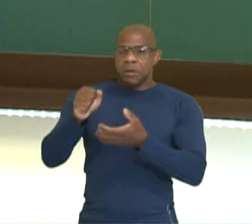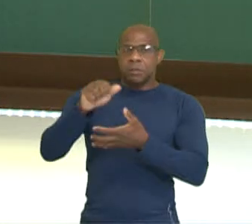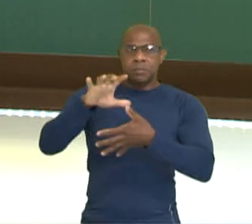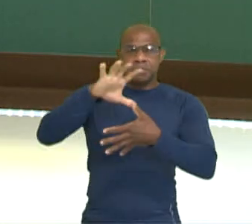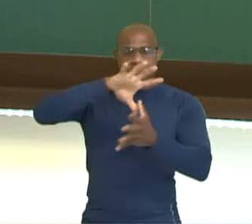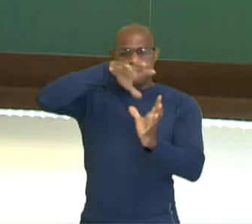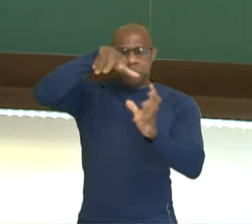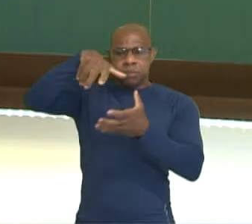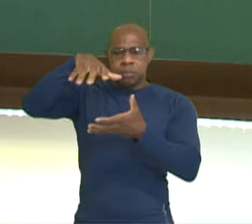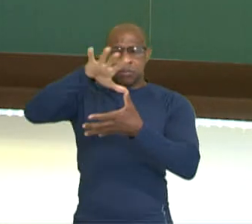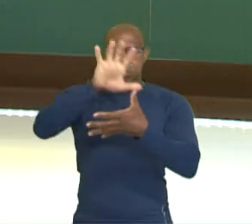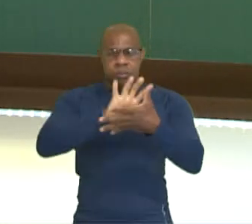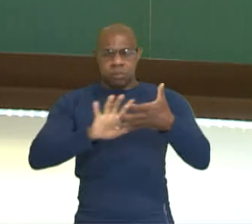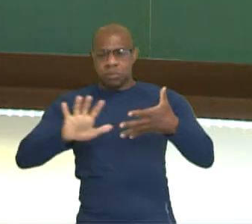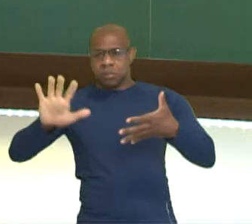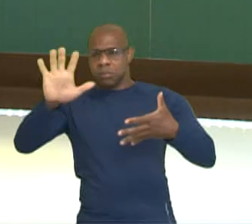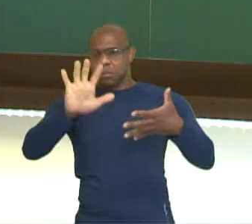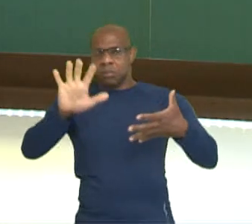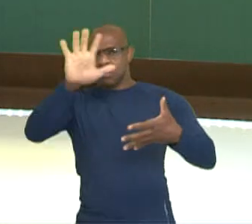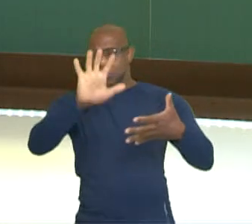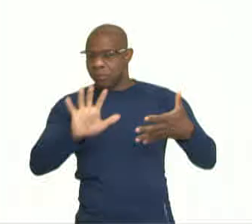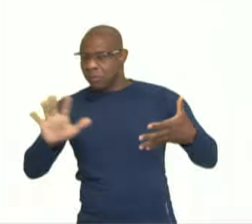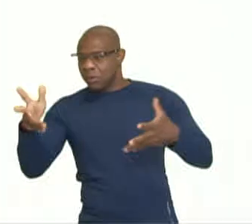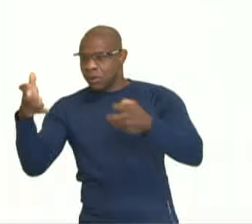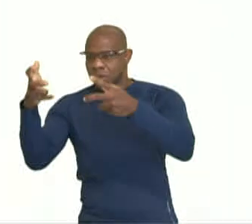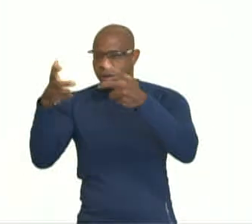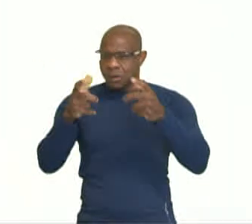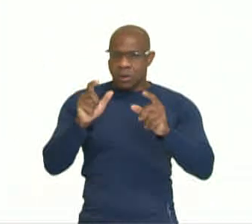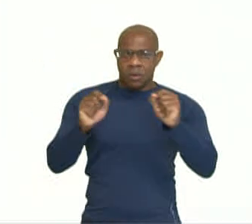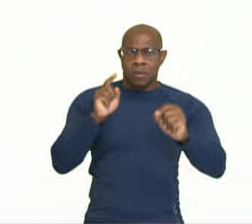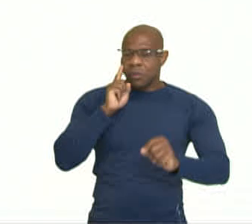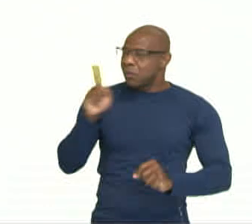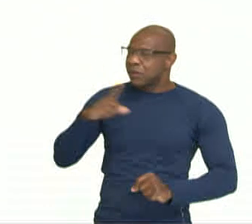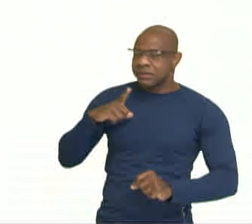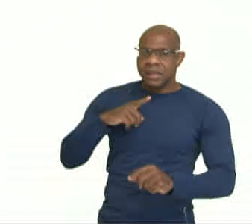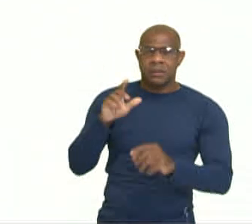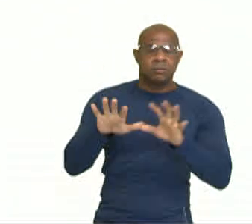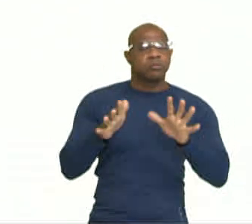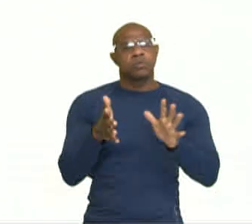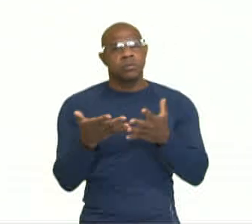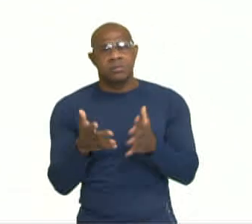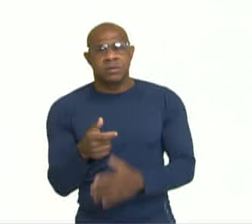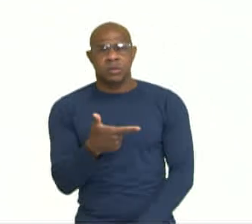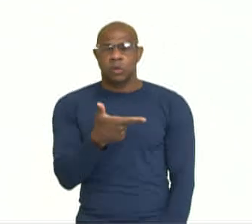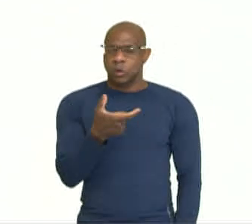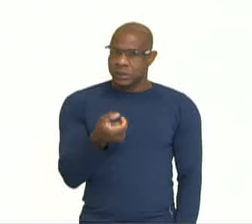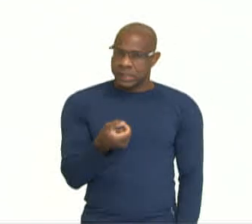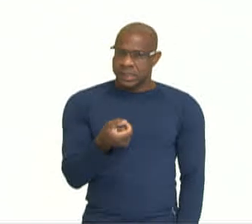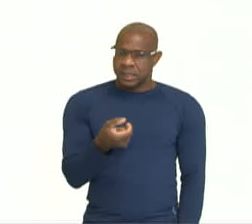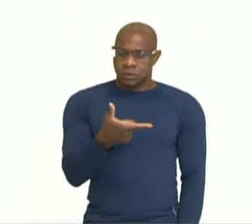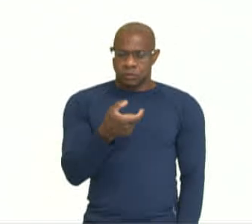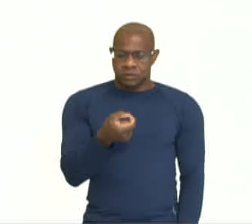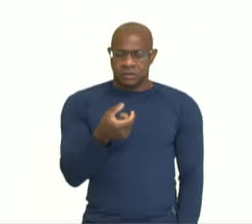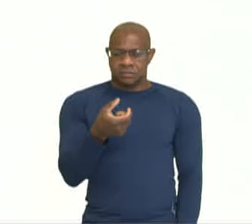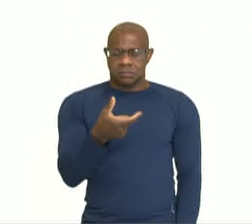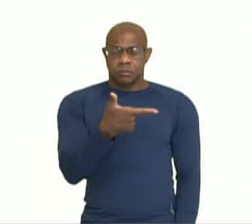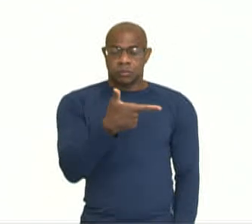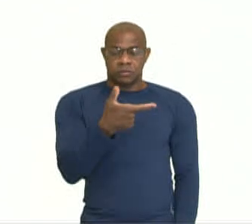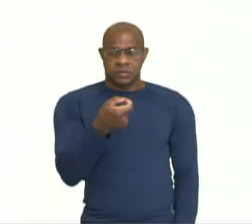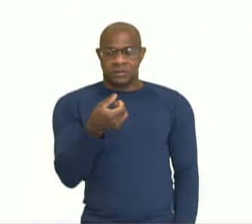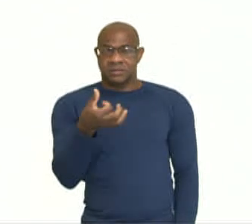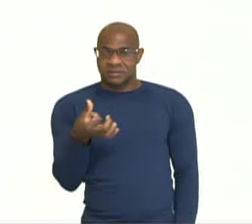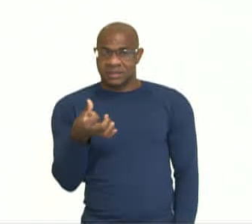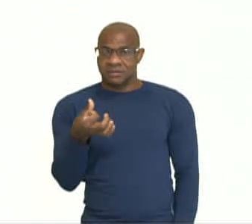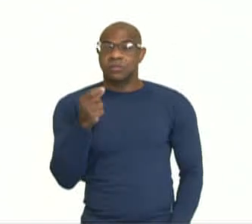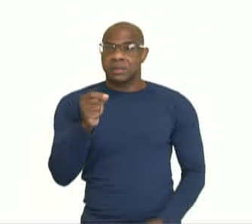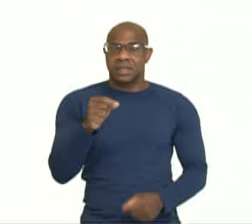temos uma consonância hoje de observação que nós temos mais ou menos 206 estados